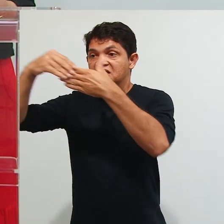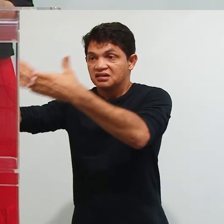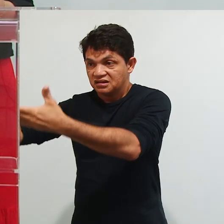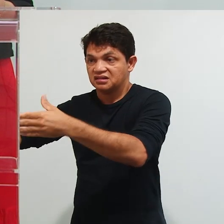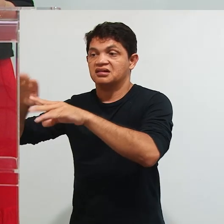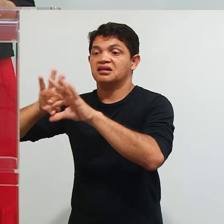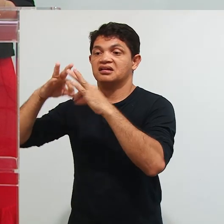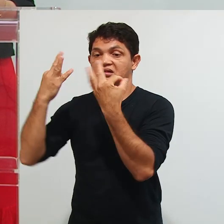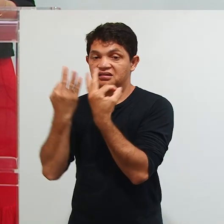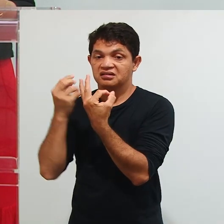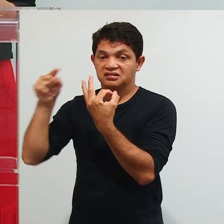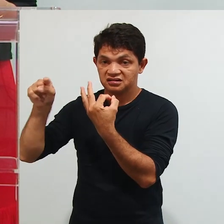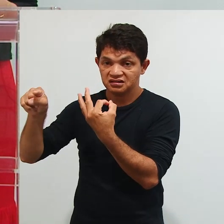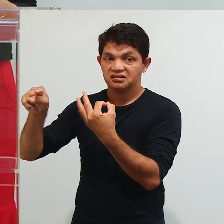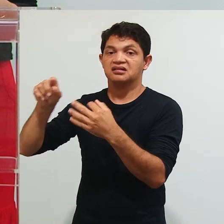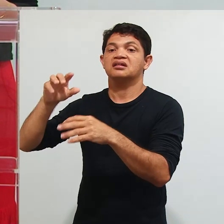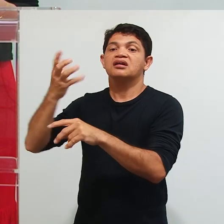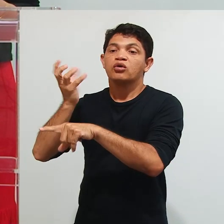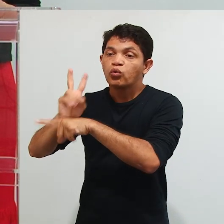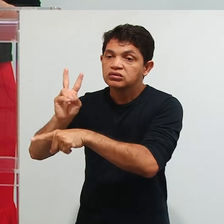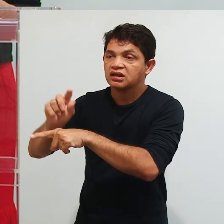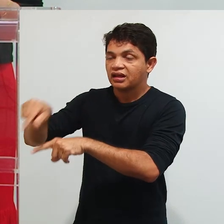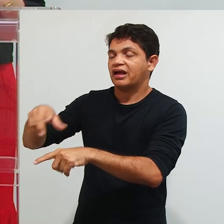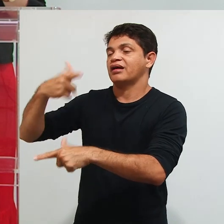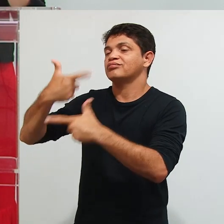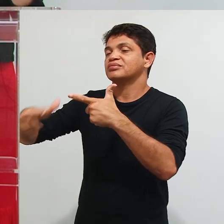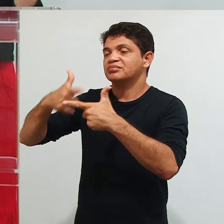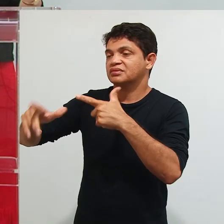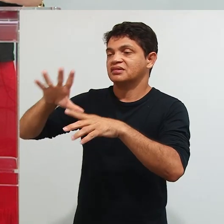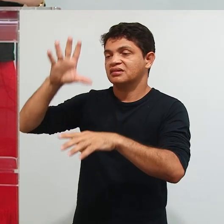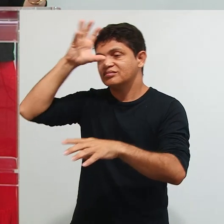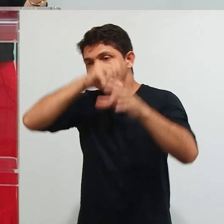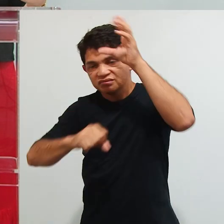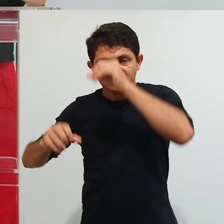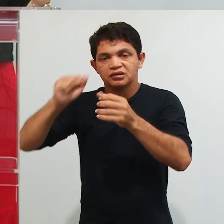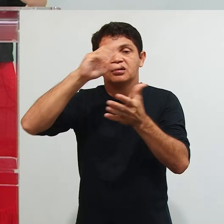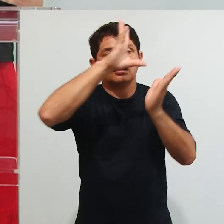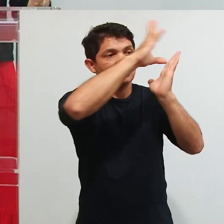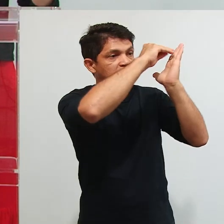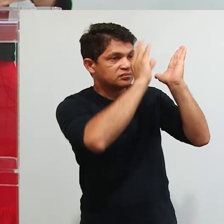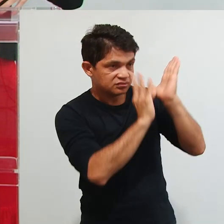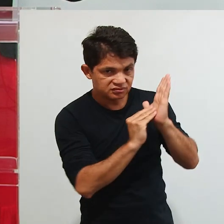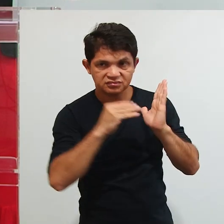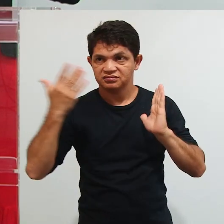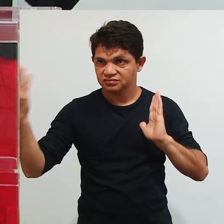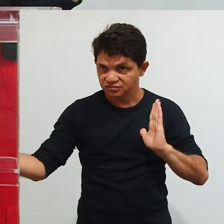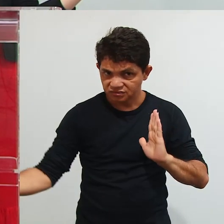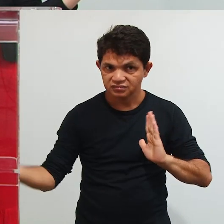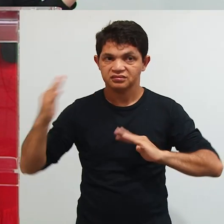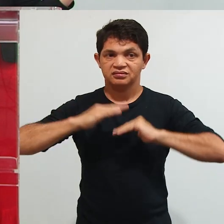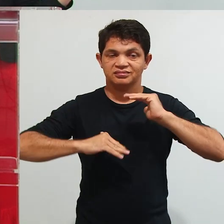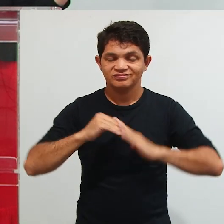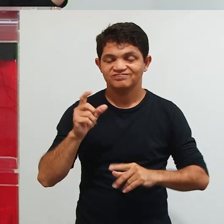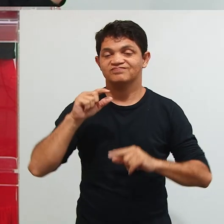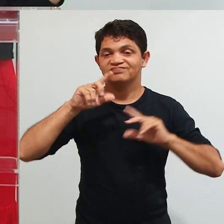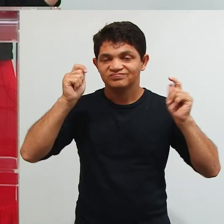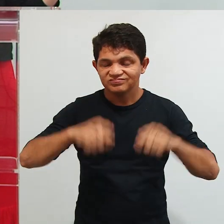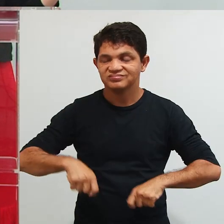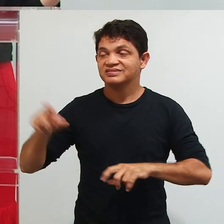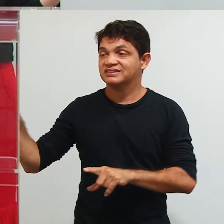dificuldade de aprendizagem lá na sala de aula para aprender os conteúdos. Por quê? Porque algo externo